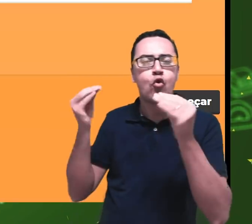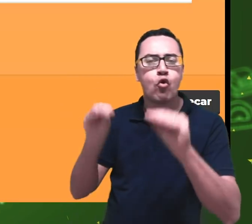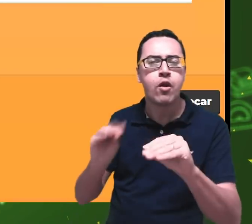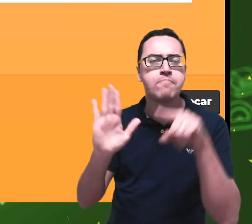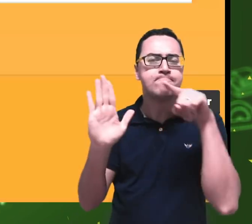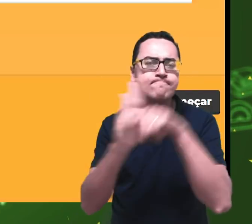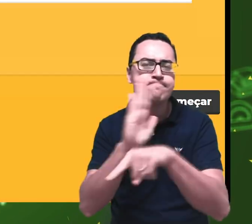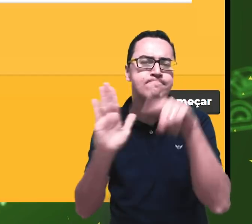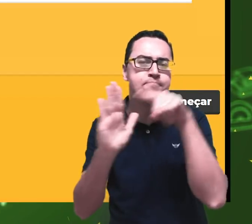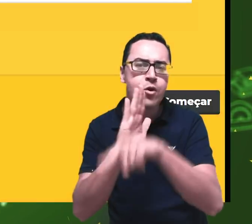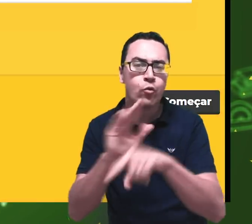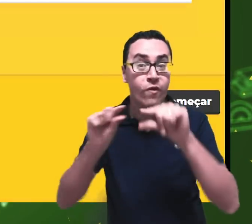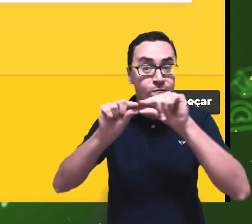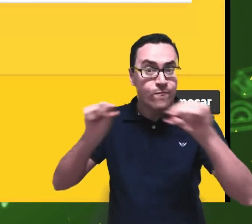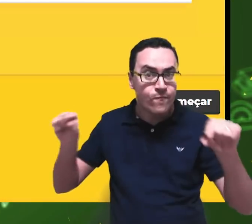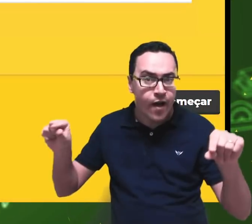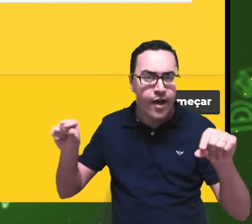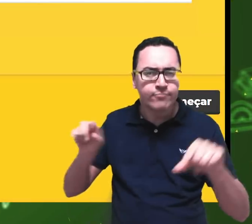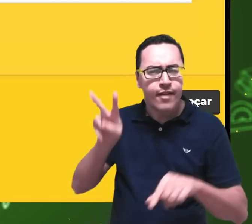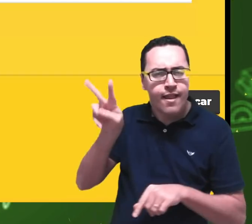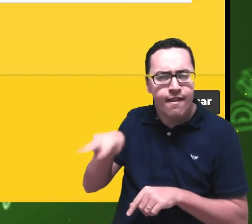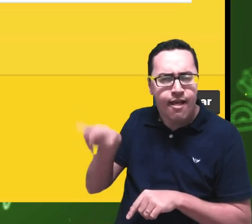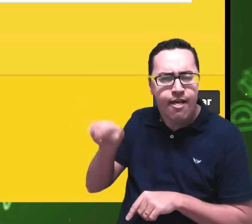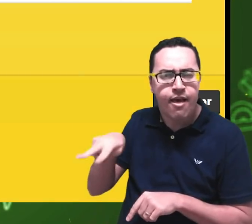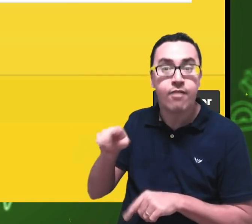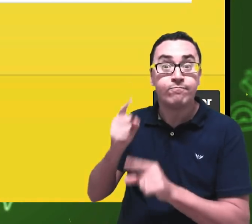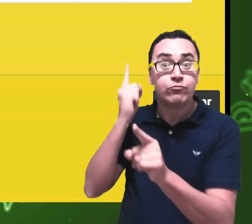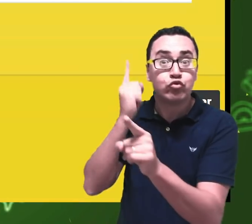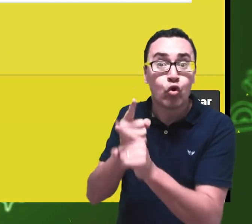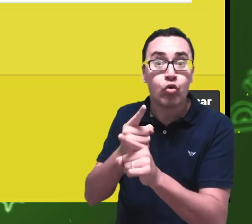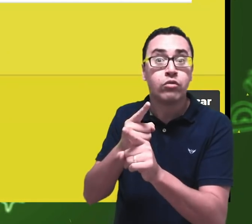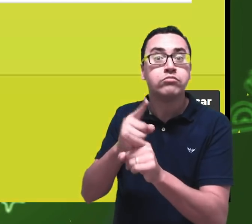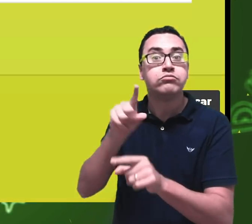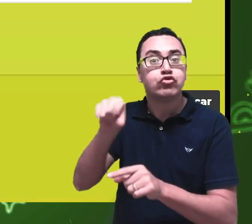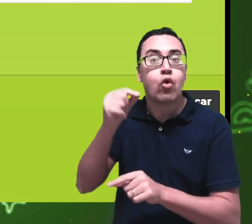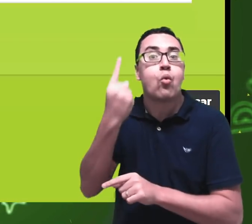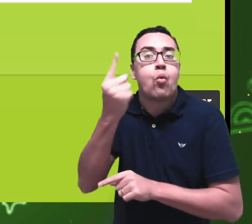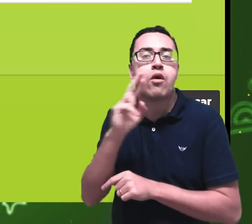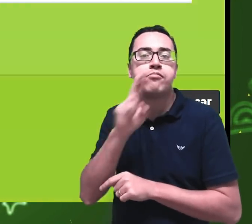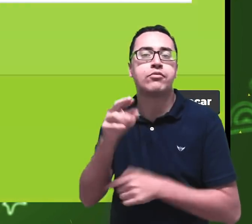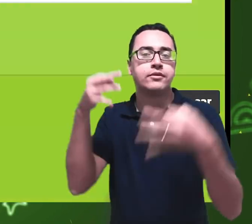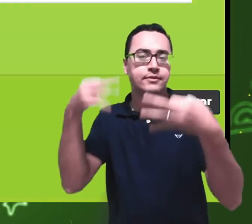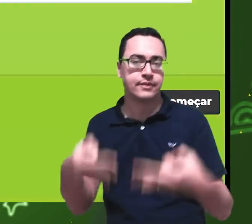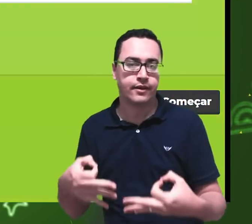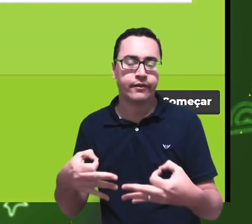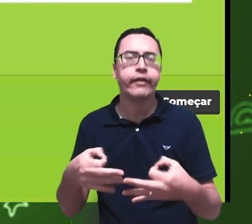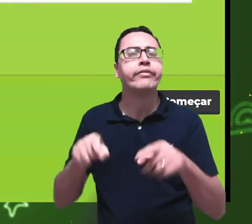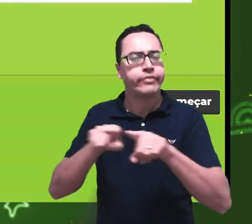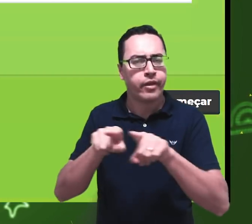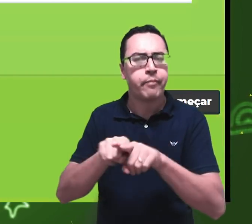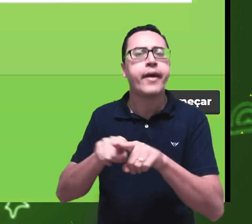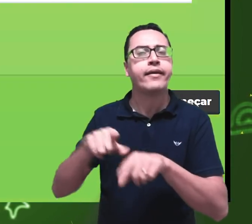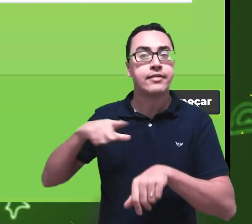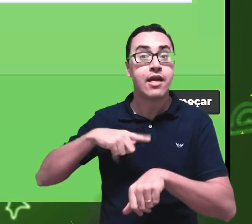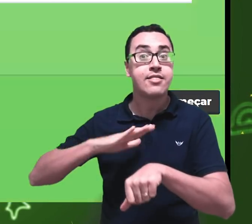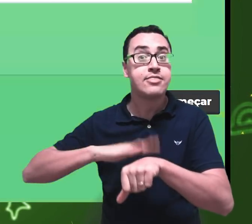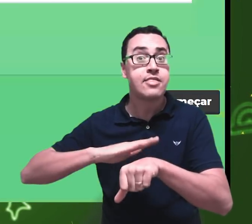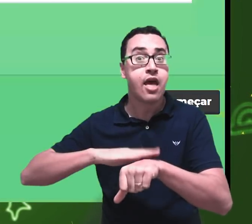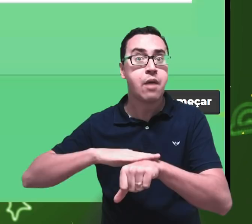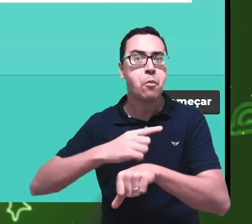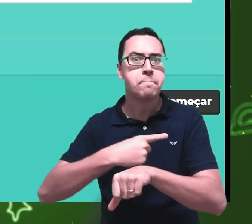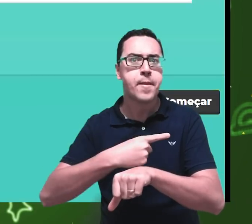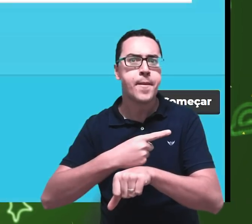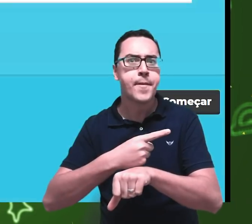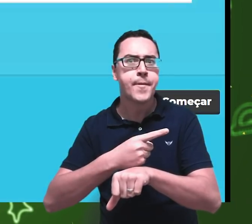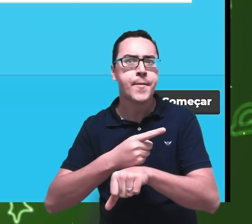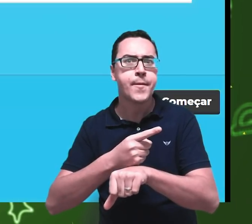a resposta correta. Para cada frase, vocês vão ver que tem um tempinho na tela para que vocês consigam